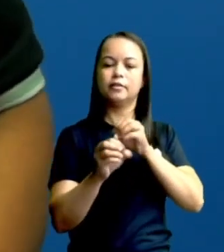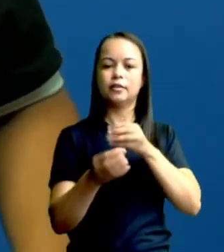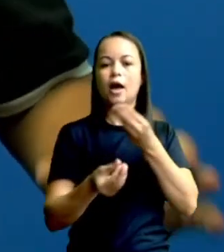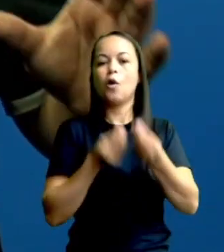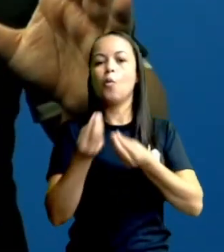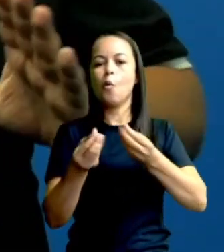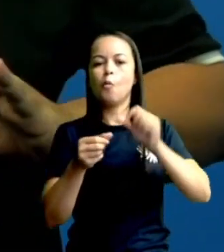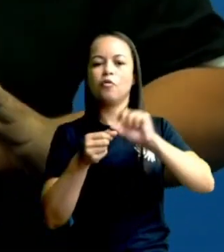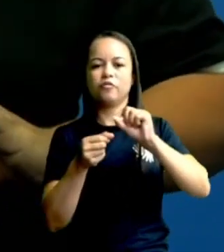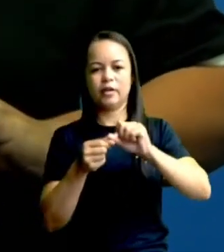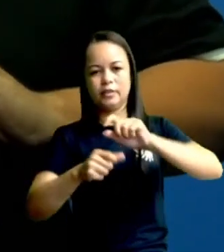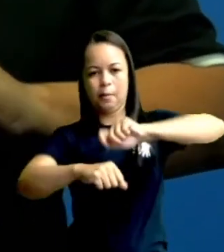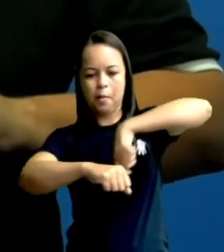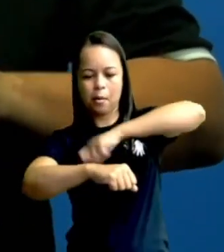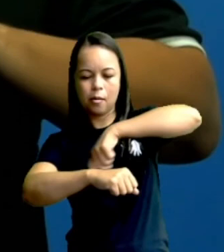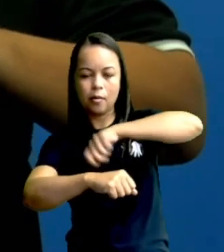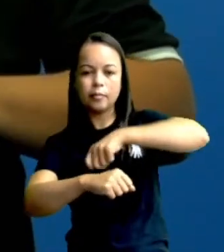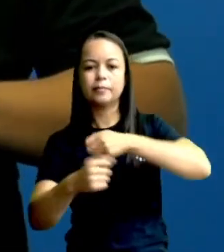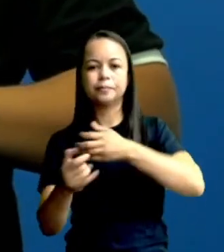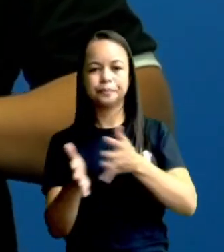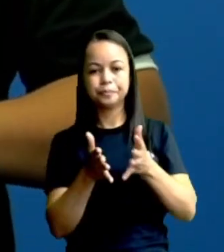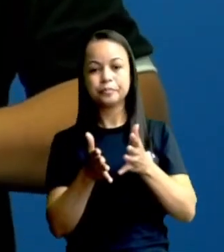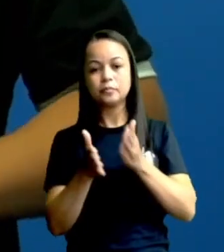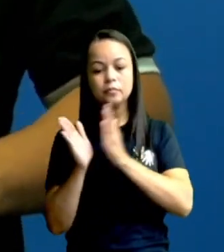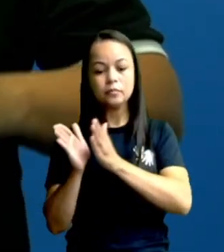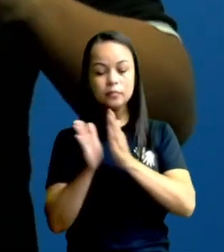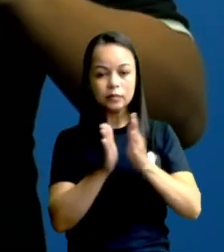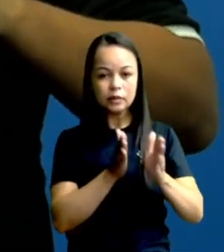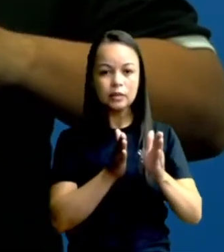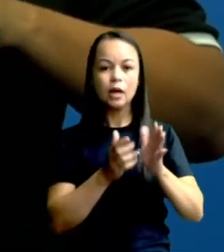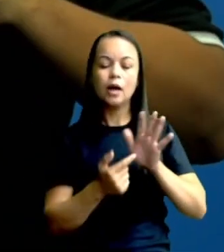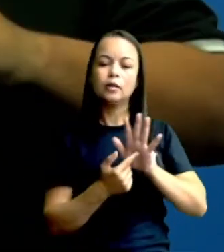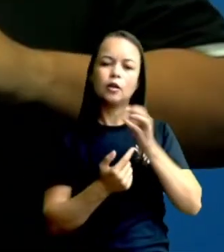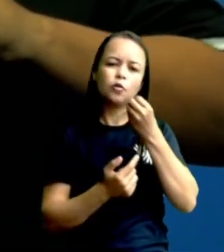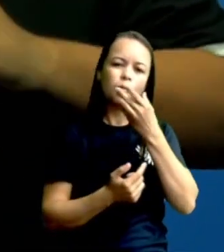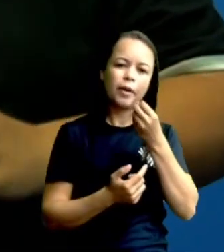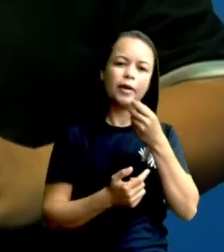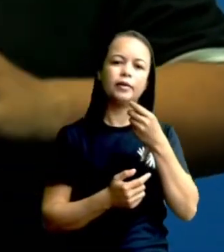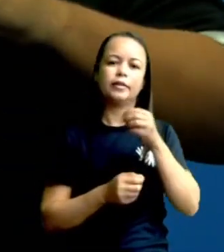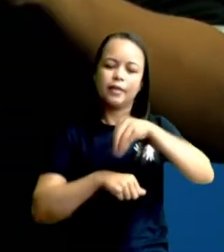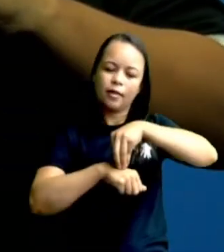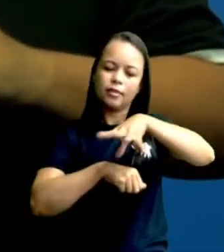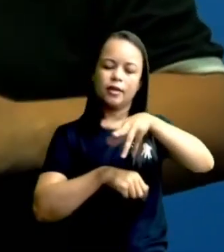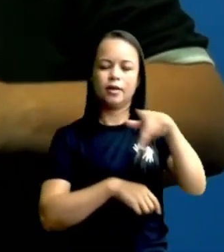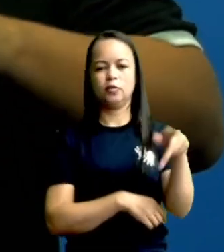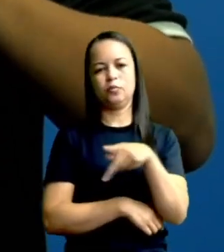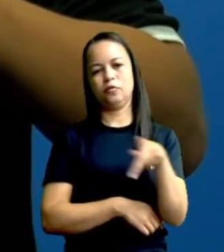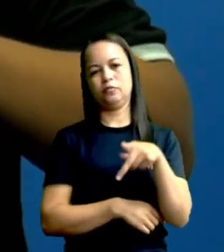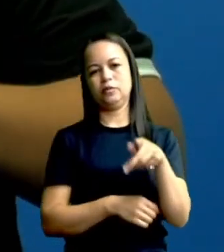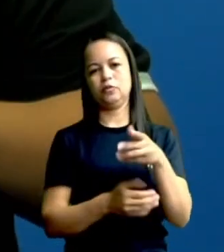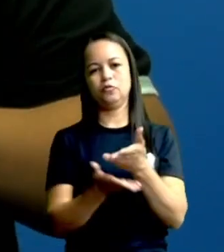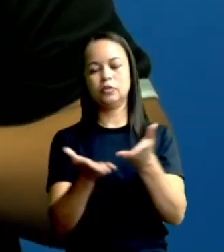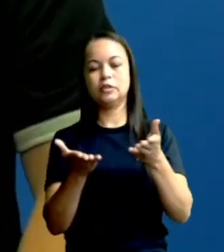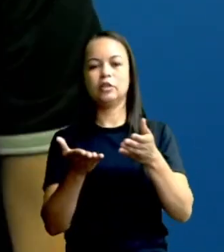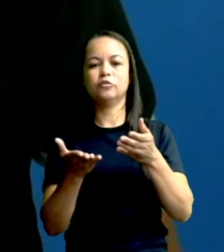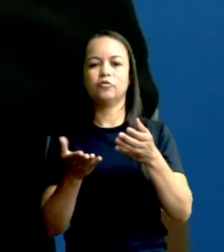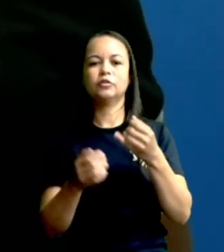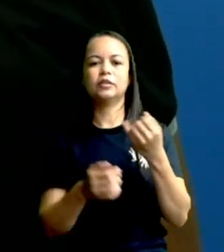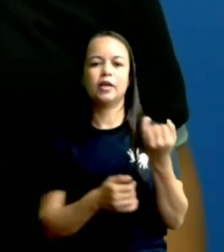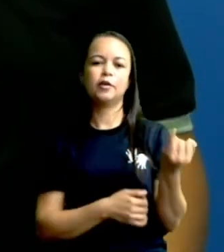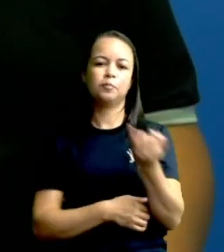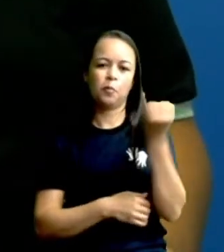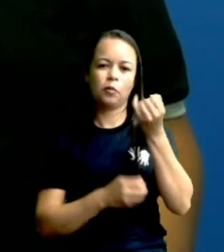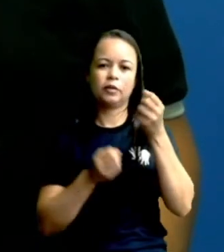tá bom, gente? Gente, mandando bem nessas dicas do professor, você vai fazer uma receita incrível, tá bom,